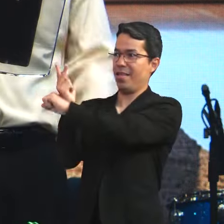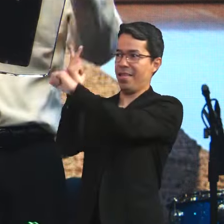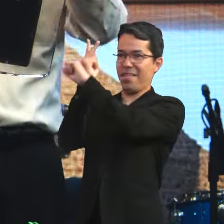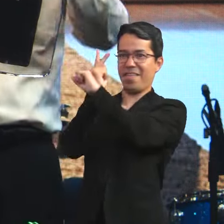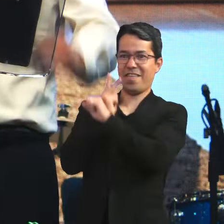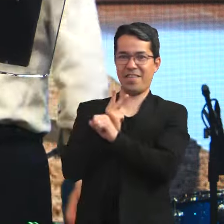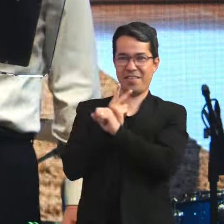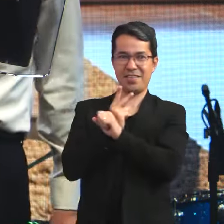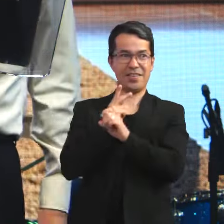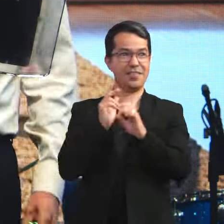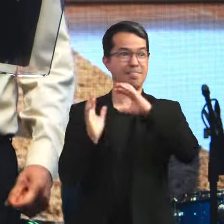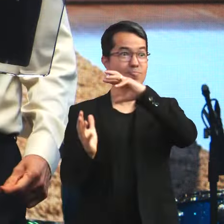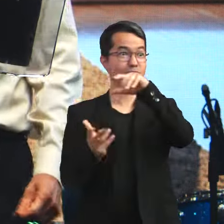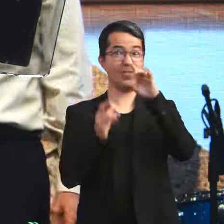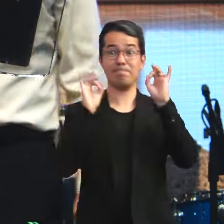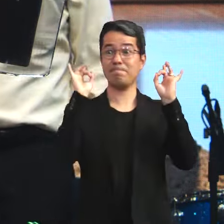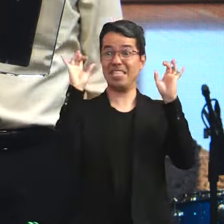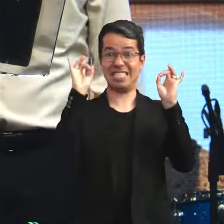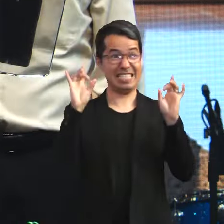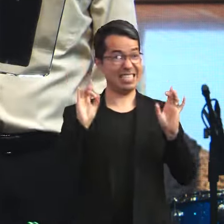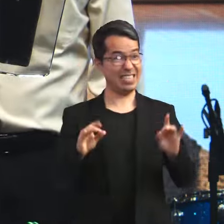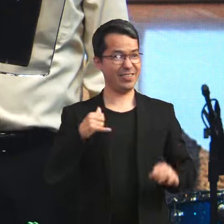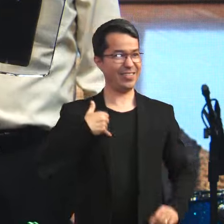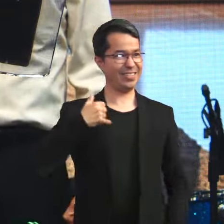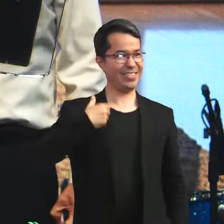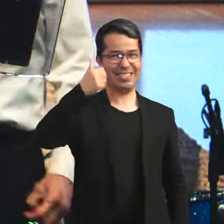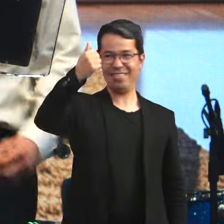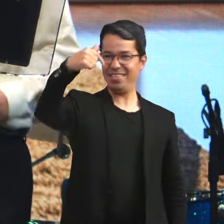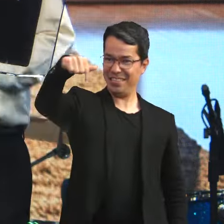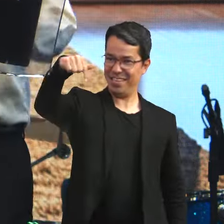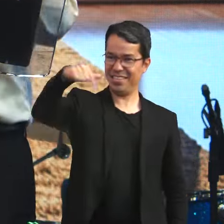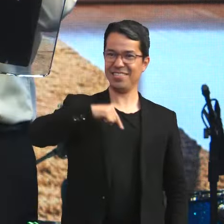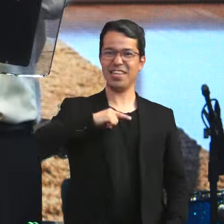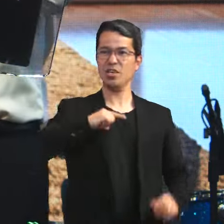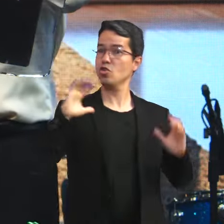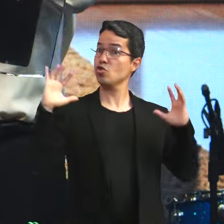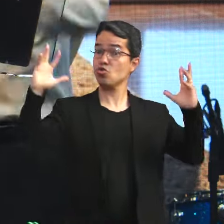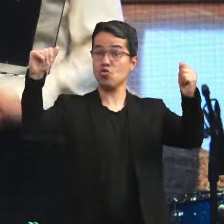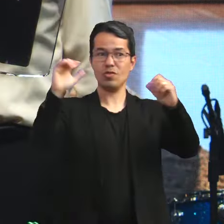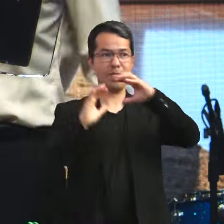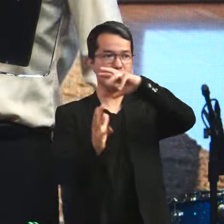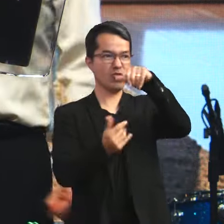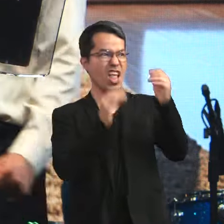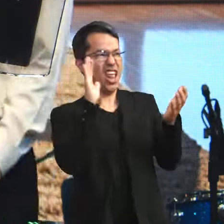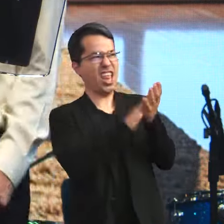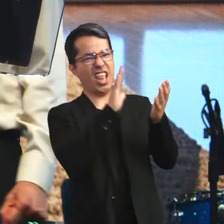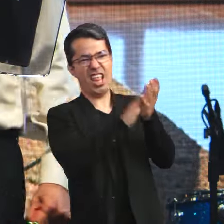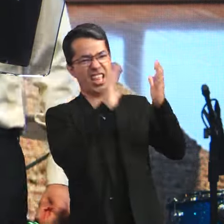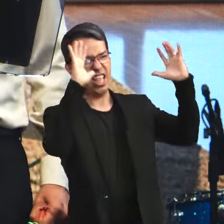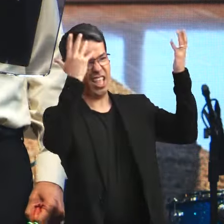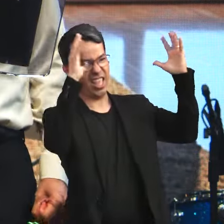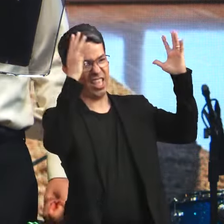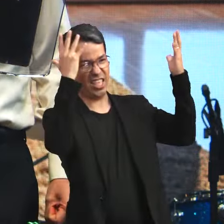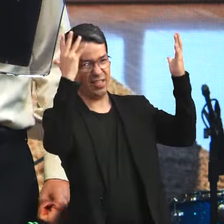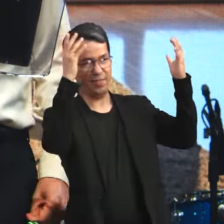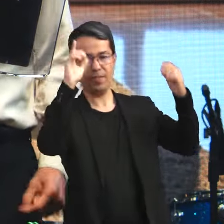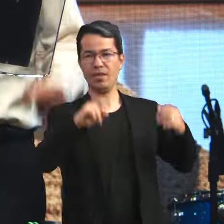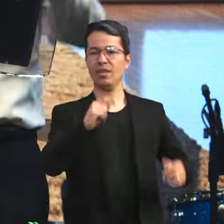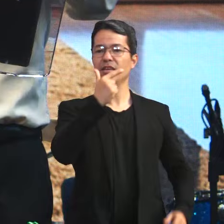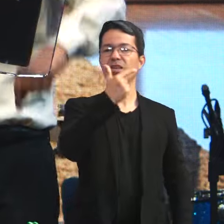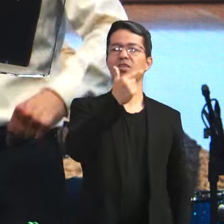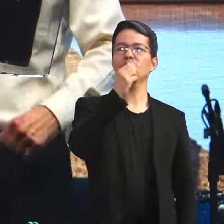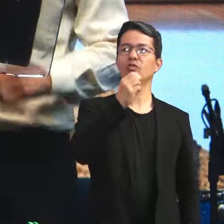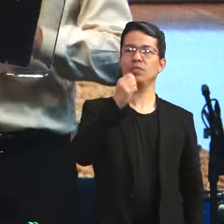Nobel 17os 17 anos de idade ISO foi an 2014 Isso foi no ano